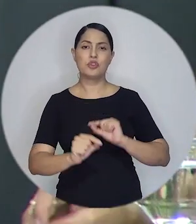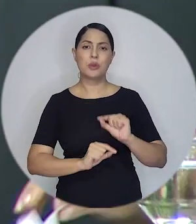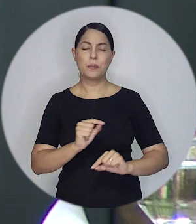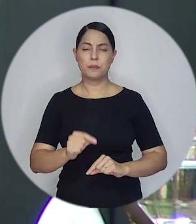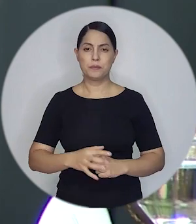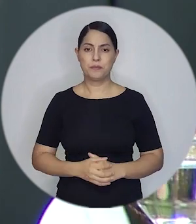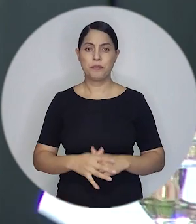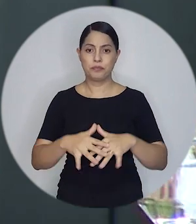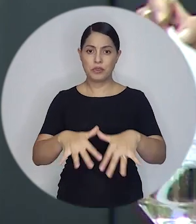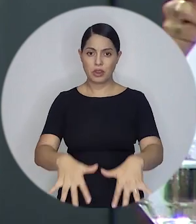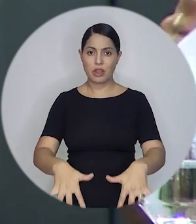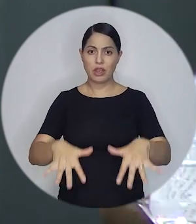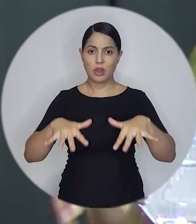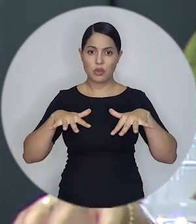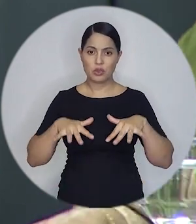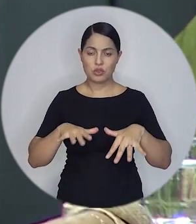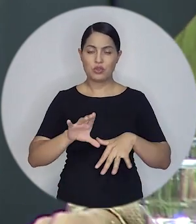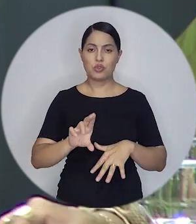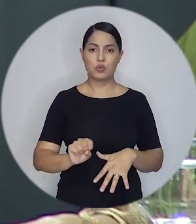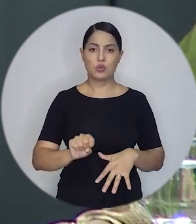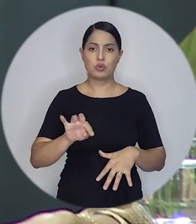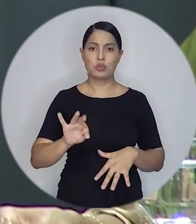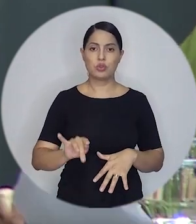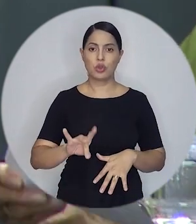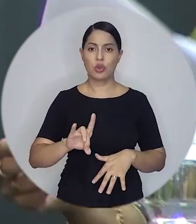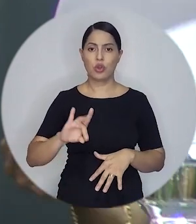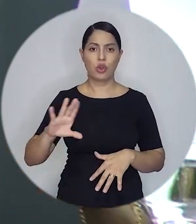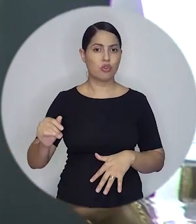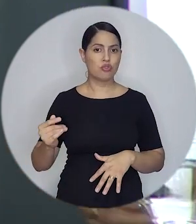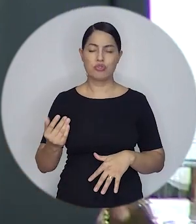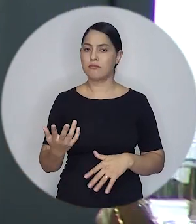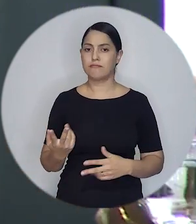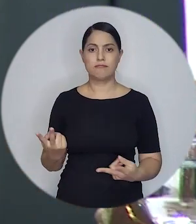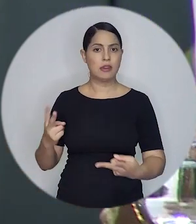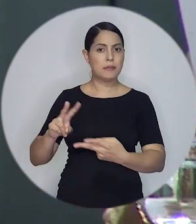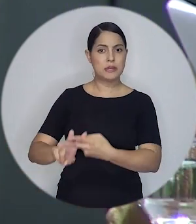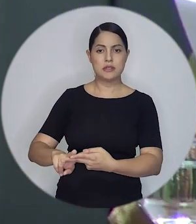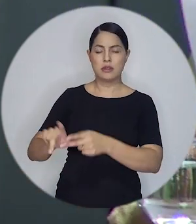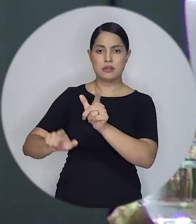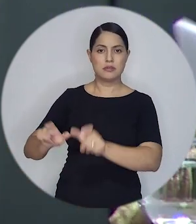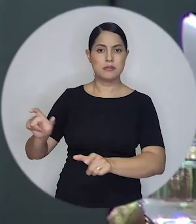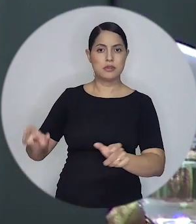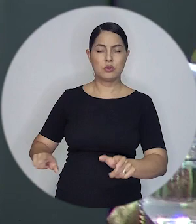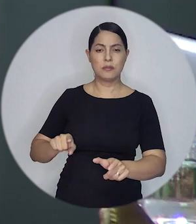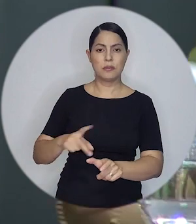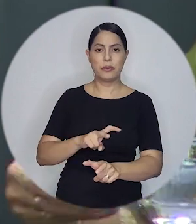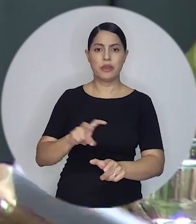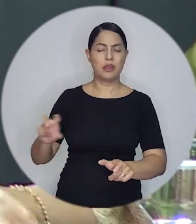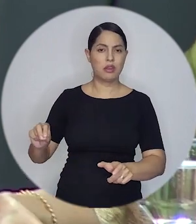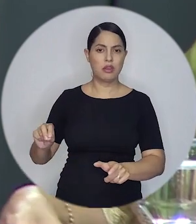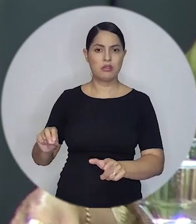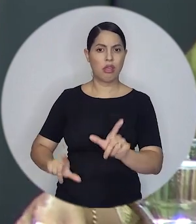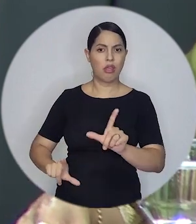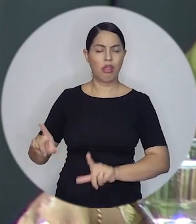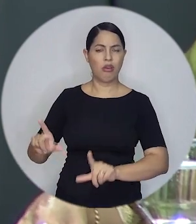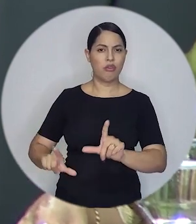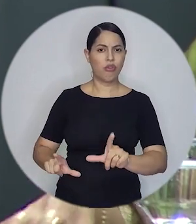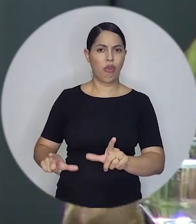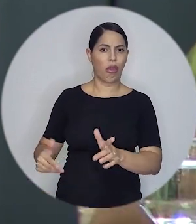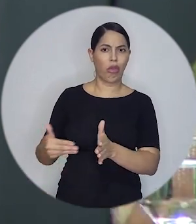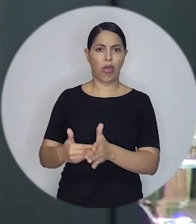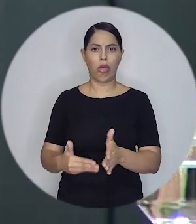janeiro, de que audiências de custódia não seriam realizadas em razão da prisão dessas 1.500 pessoas por uma